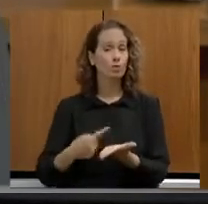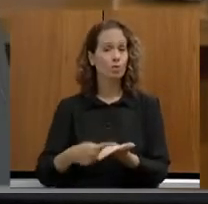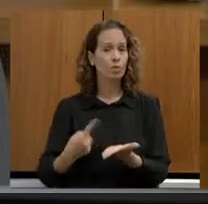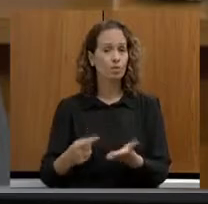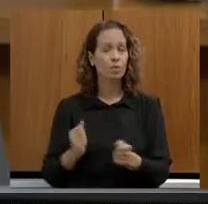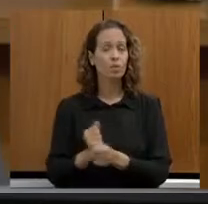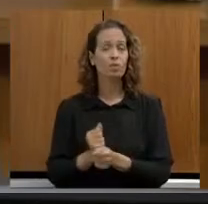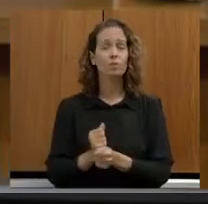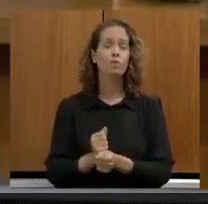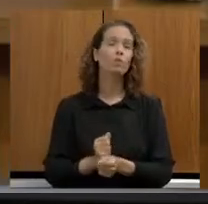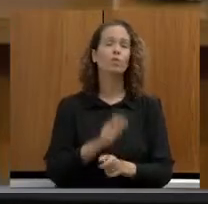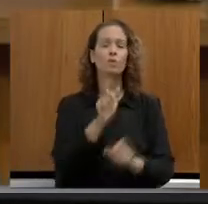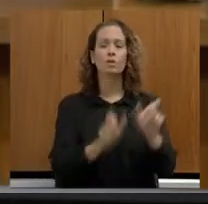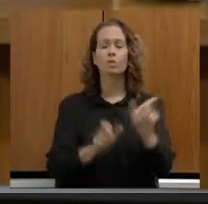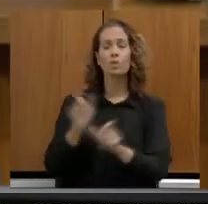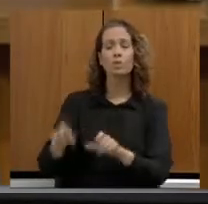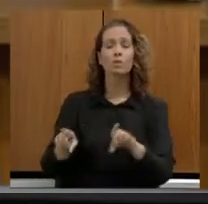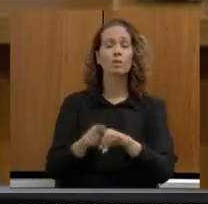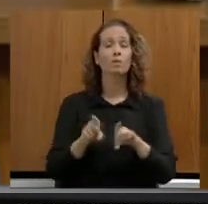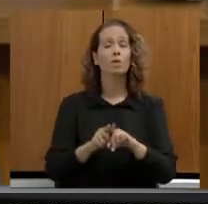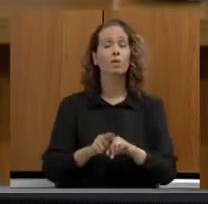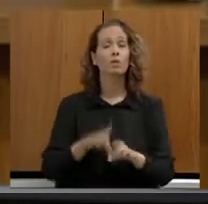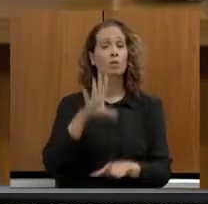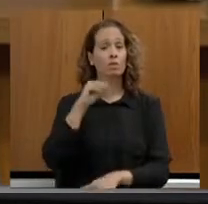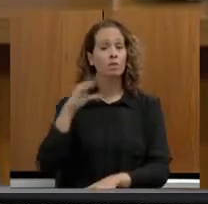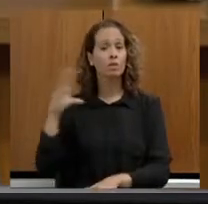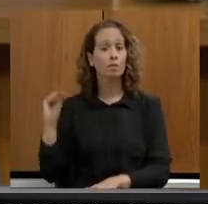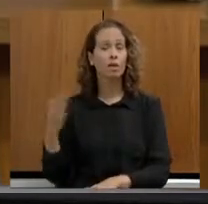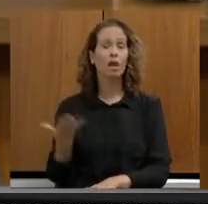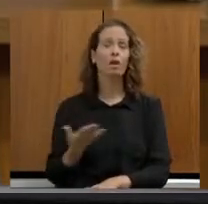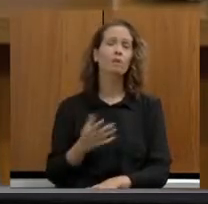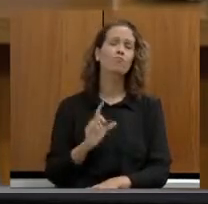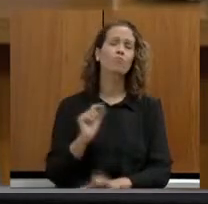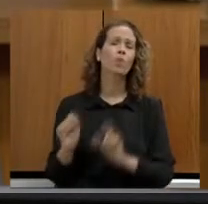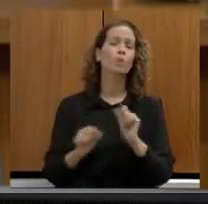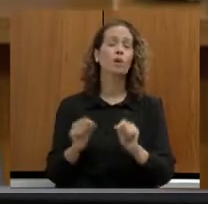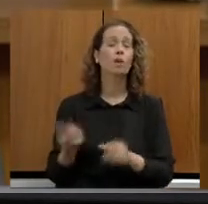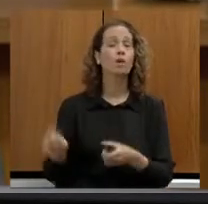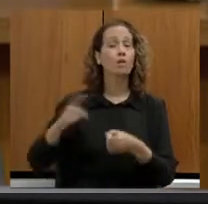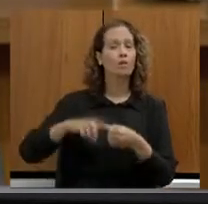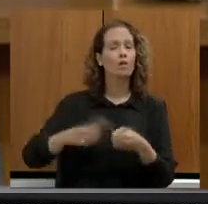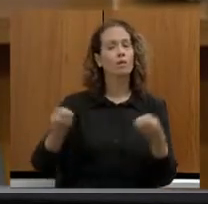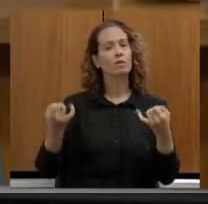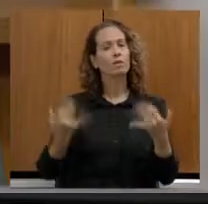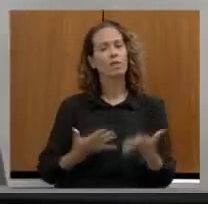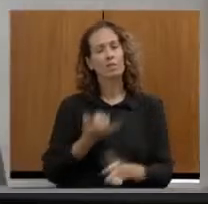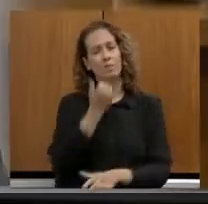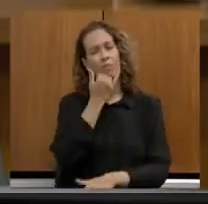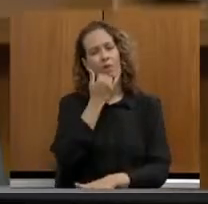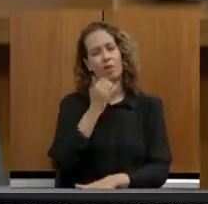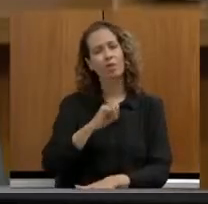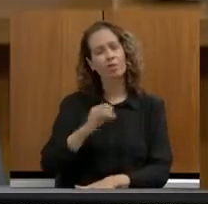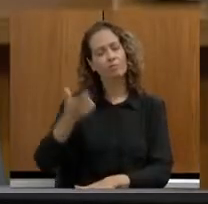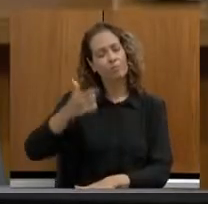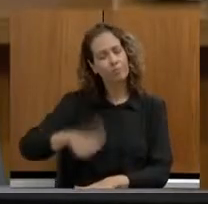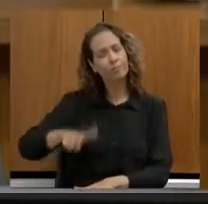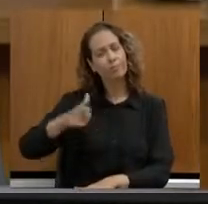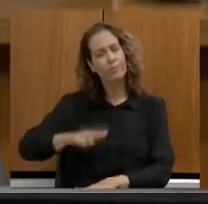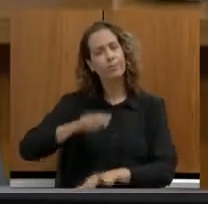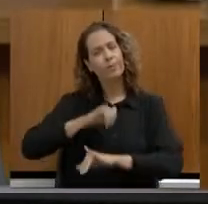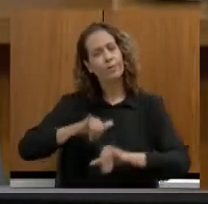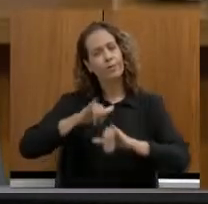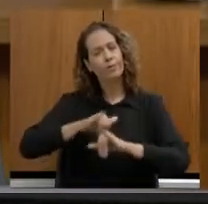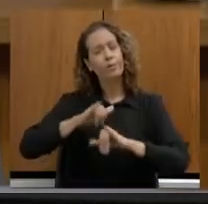com o capital humano e com servidor público tem sido algo e vou voltar a dizer a senhora me perdoe de ser redundante Mas é porque